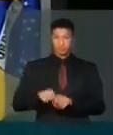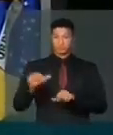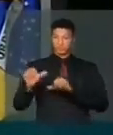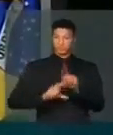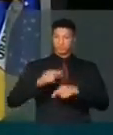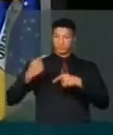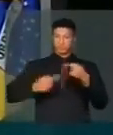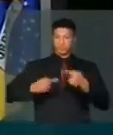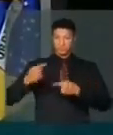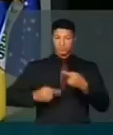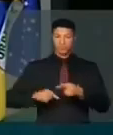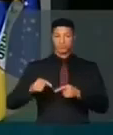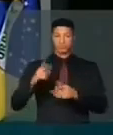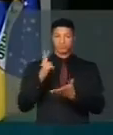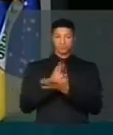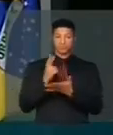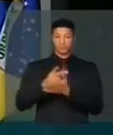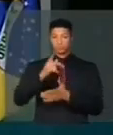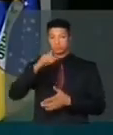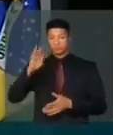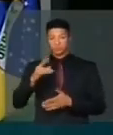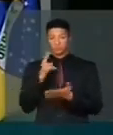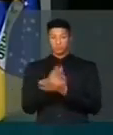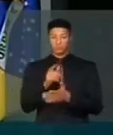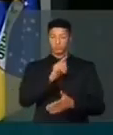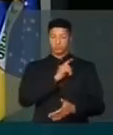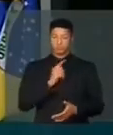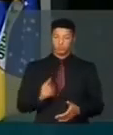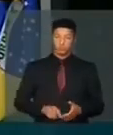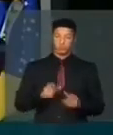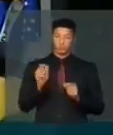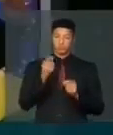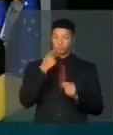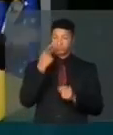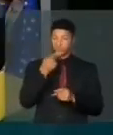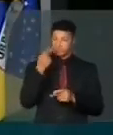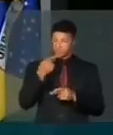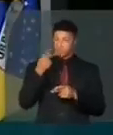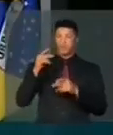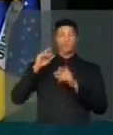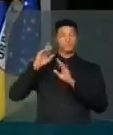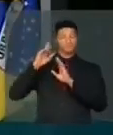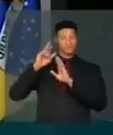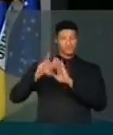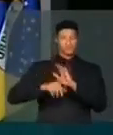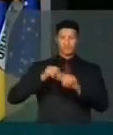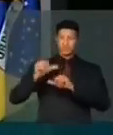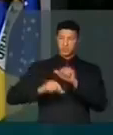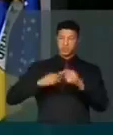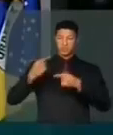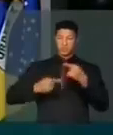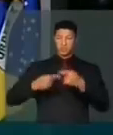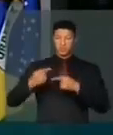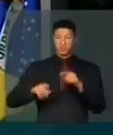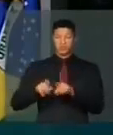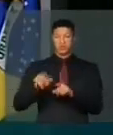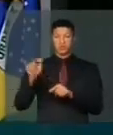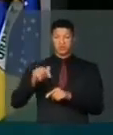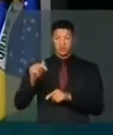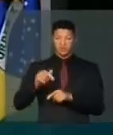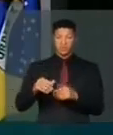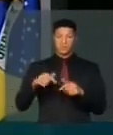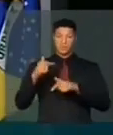reforma política. Esse mesmo partido e esse mesmo governo que falou tanto e tantas vezes de reforma política e que